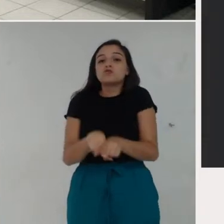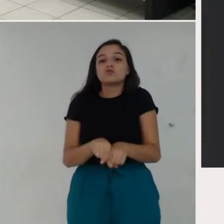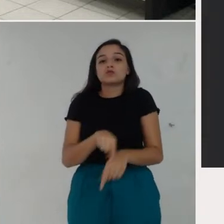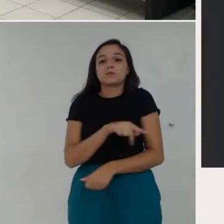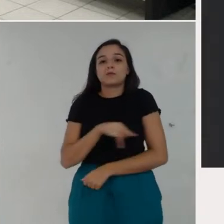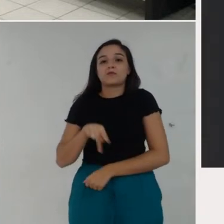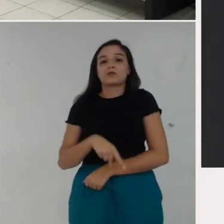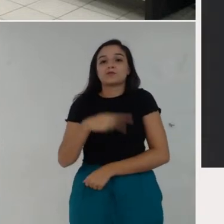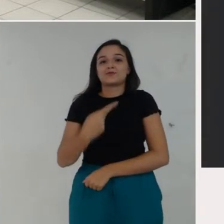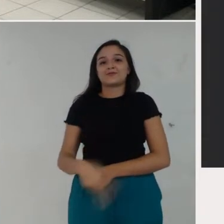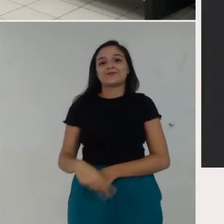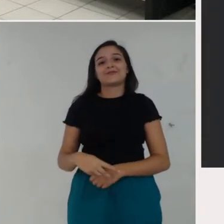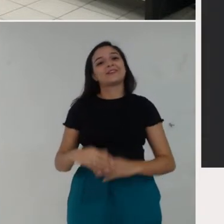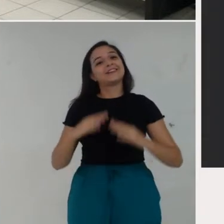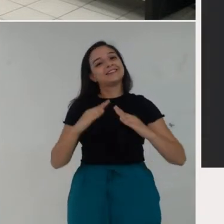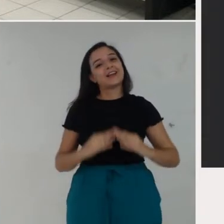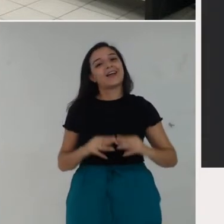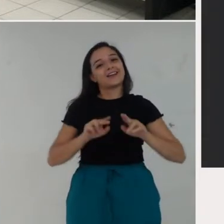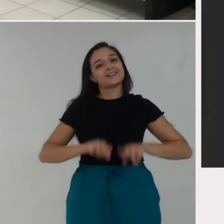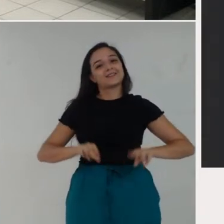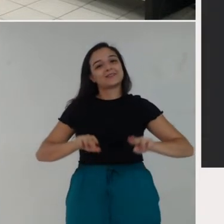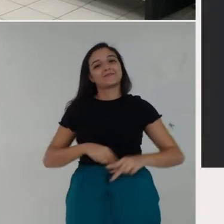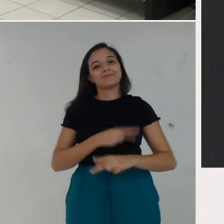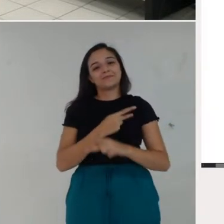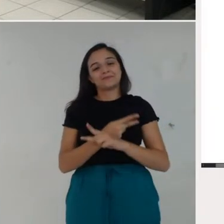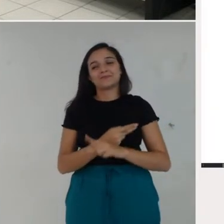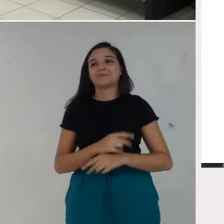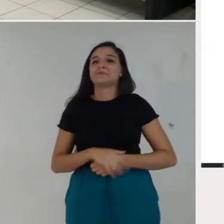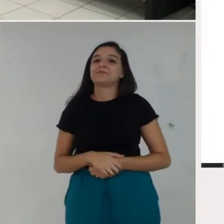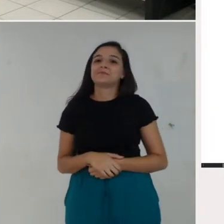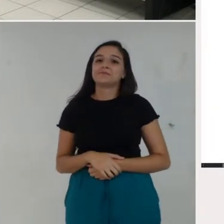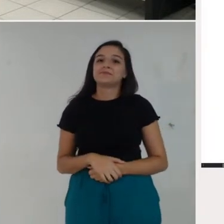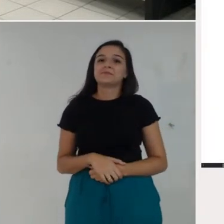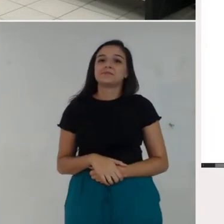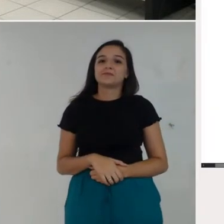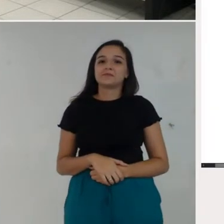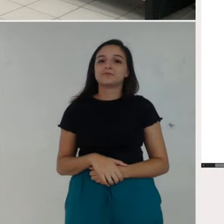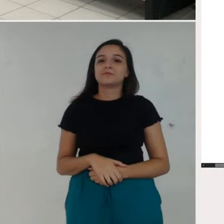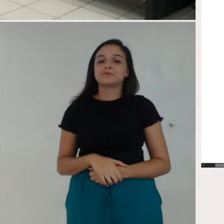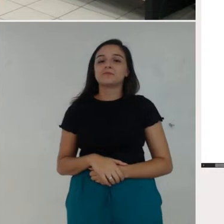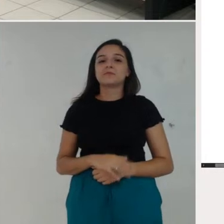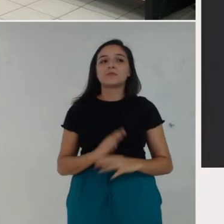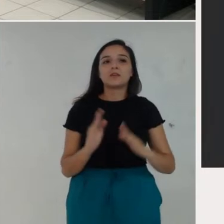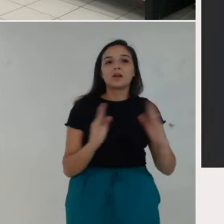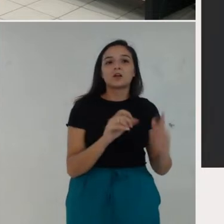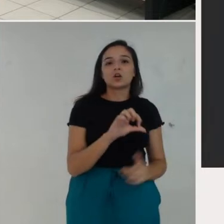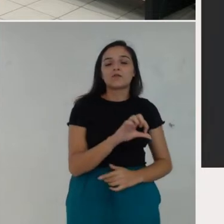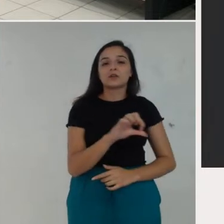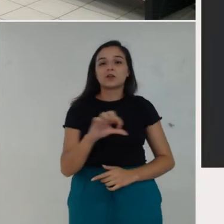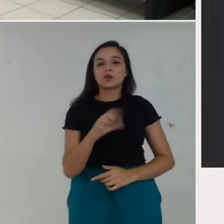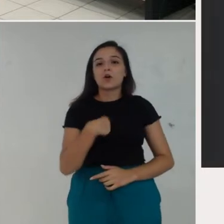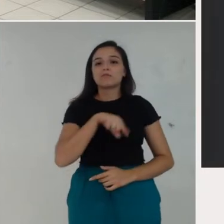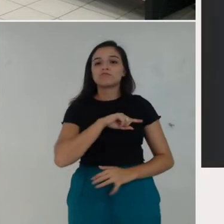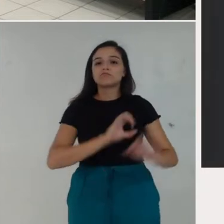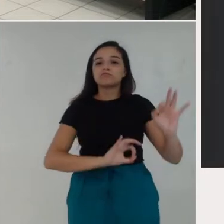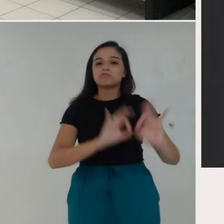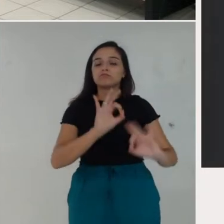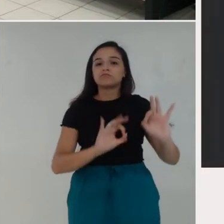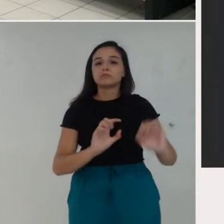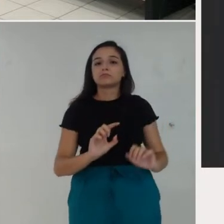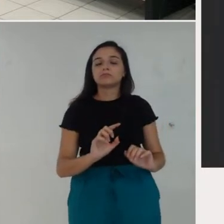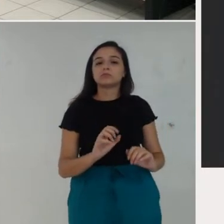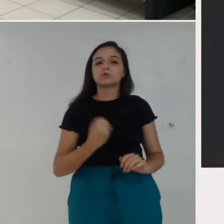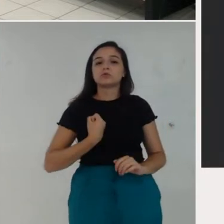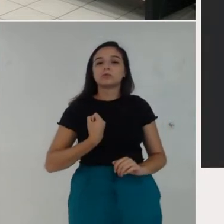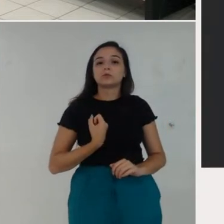casa. Até 99, para além dos organizadores do primeiro número e a equipe de